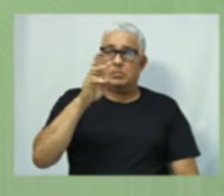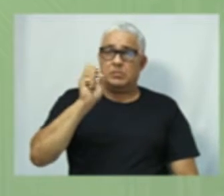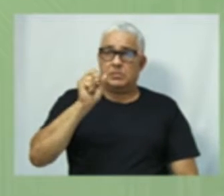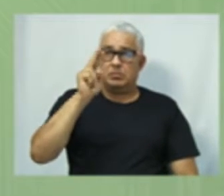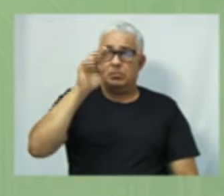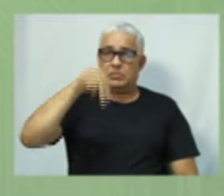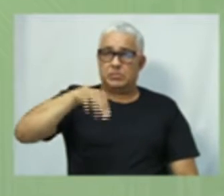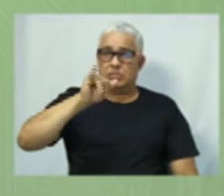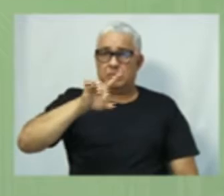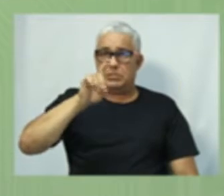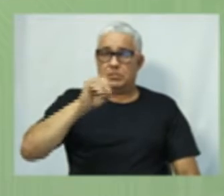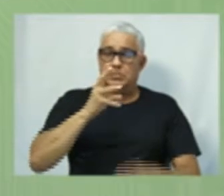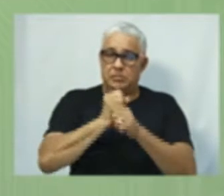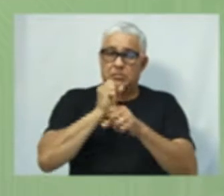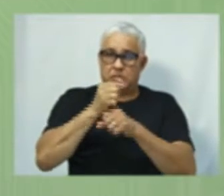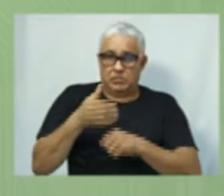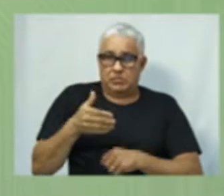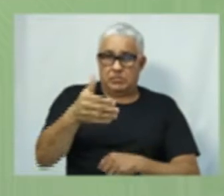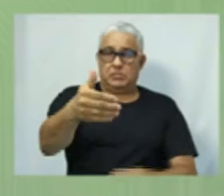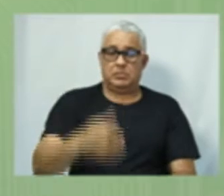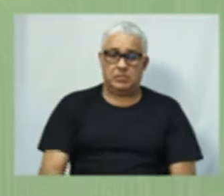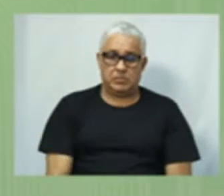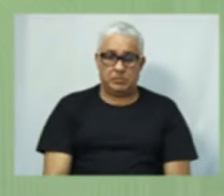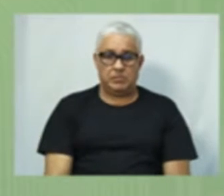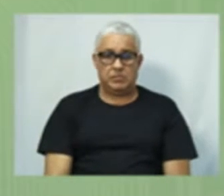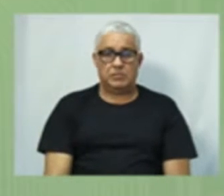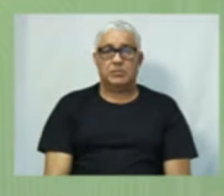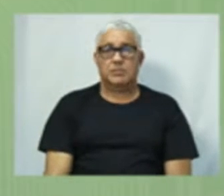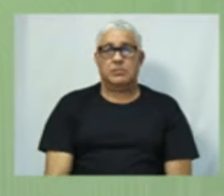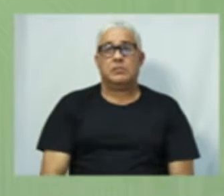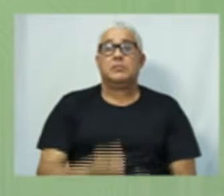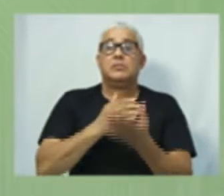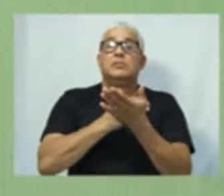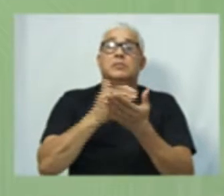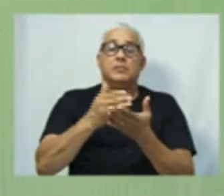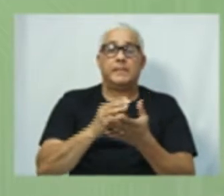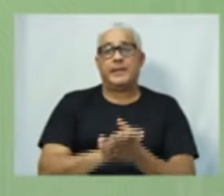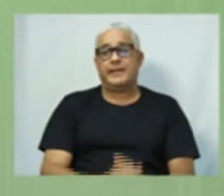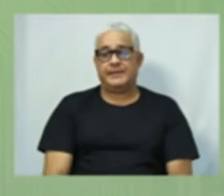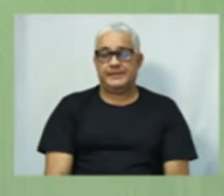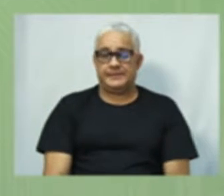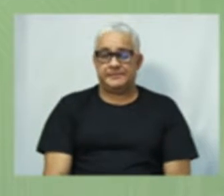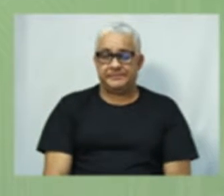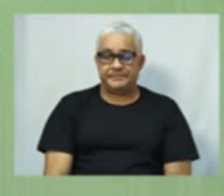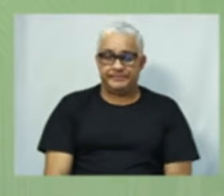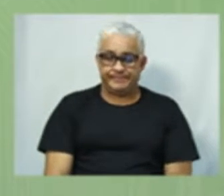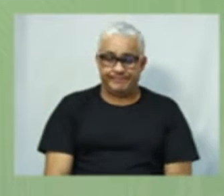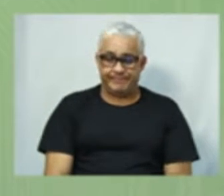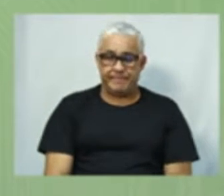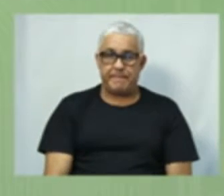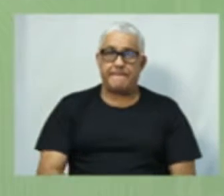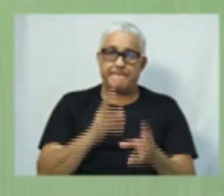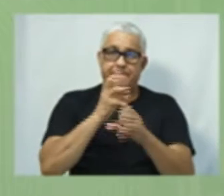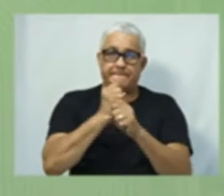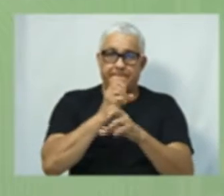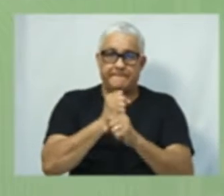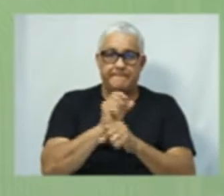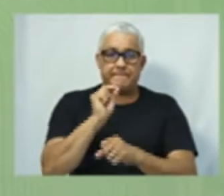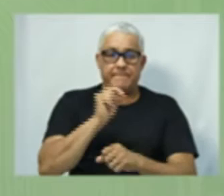a gente vai ver daqui para frente, tá ok? E a gente começa assim. Vamos começar pelo cálculo